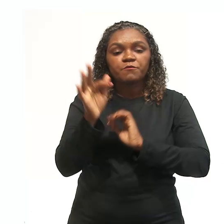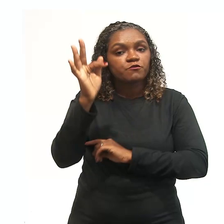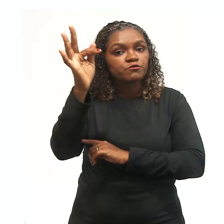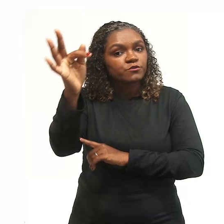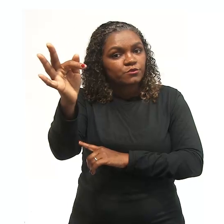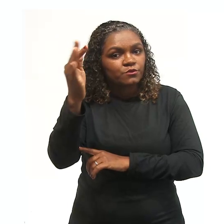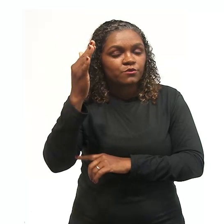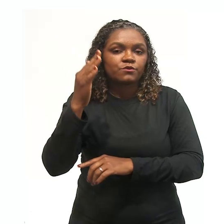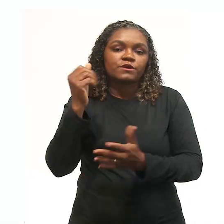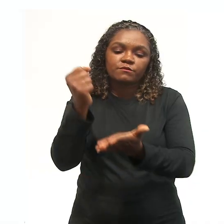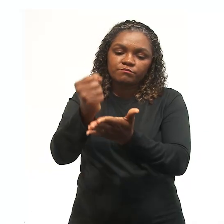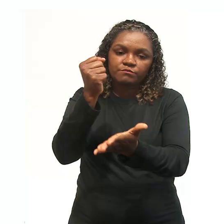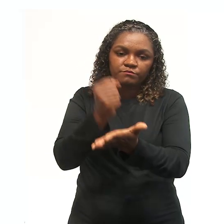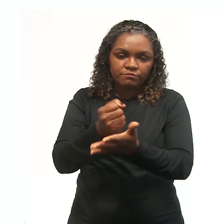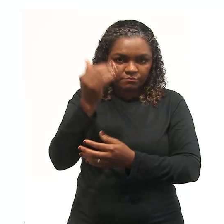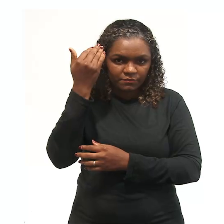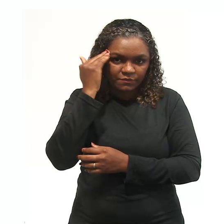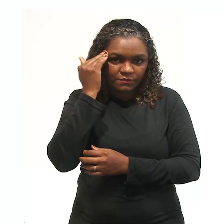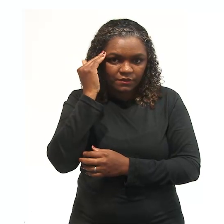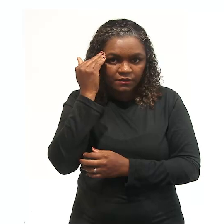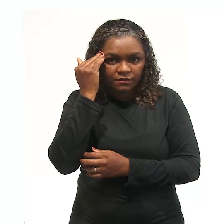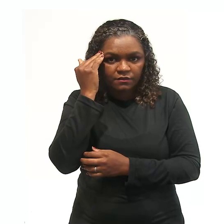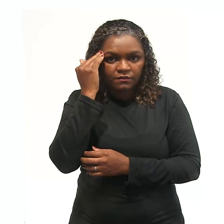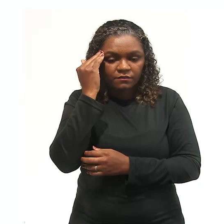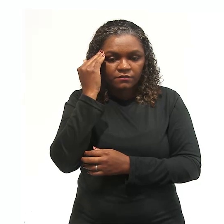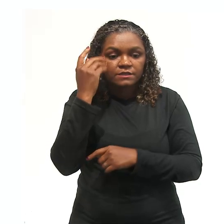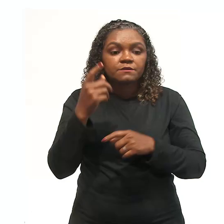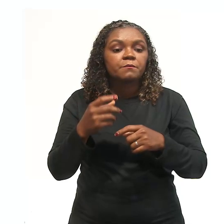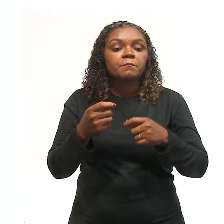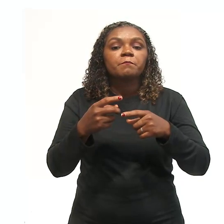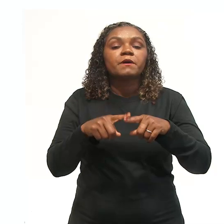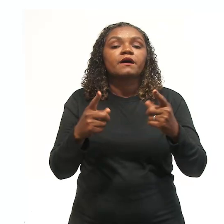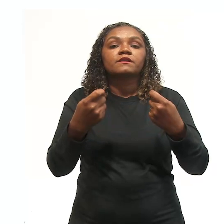condições futuras de contratação, sem a